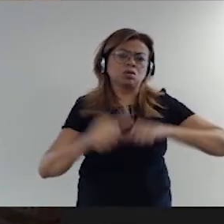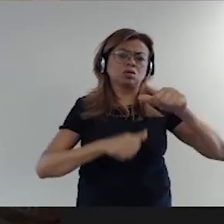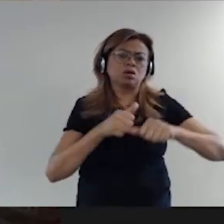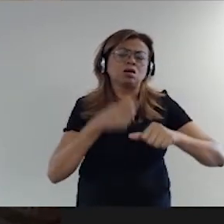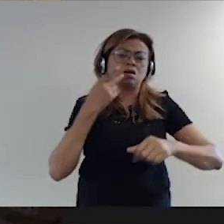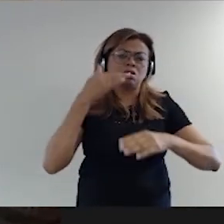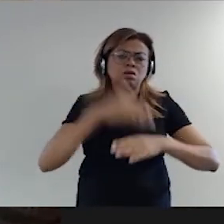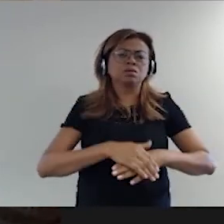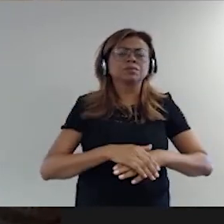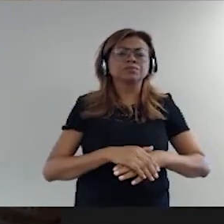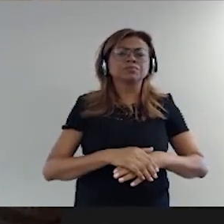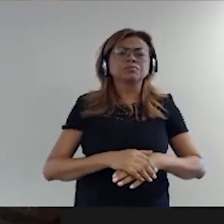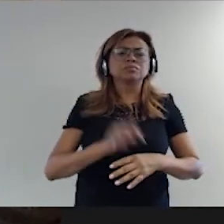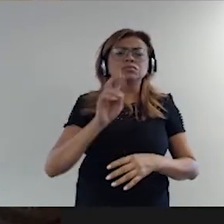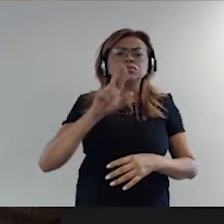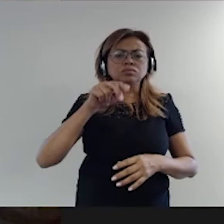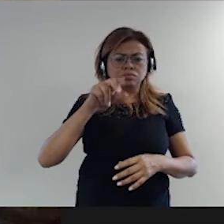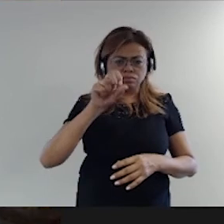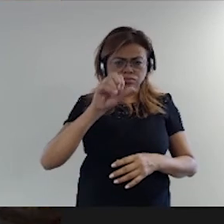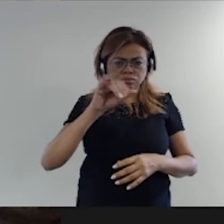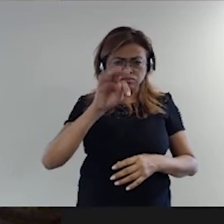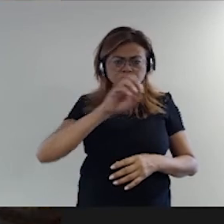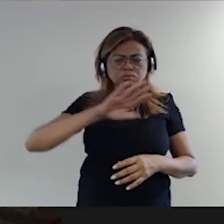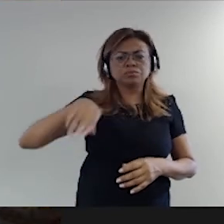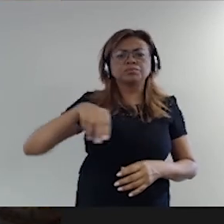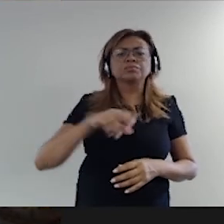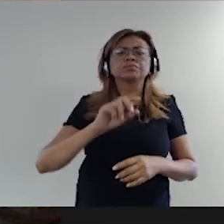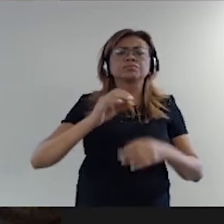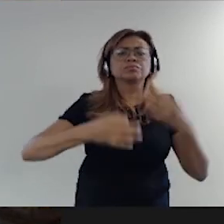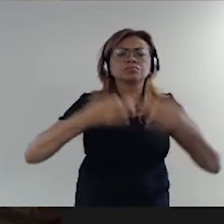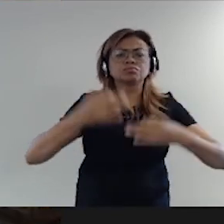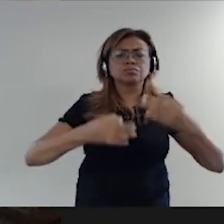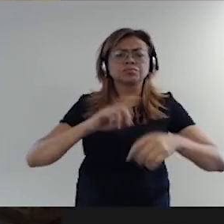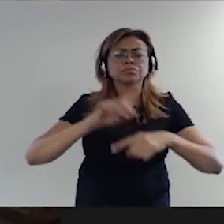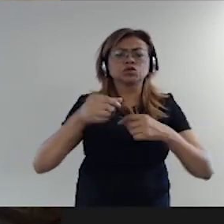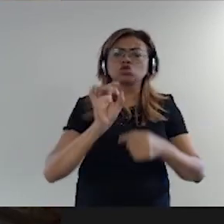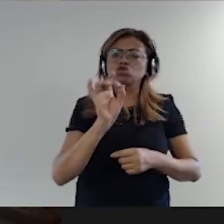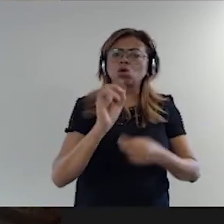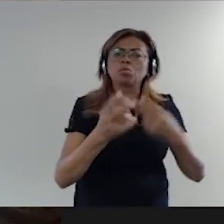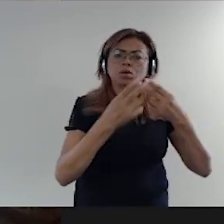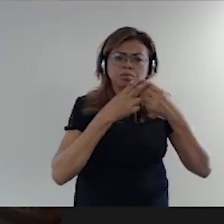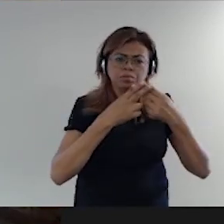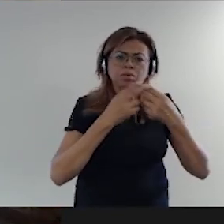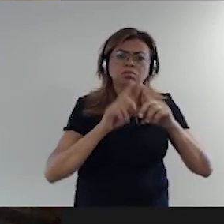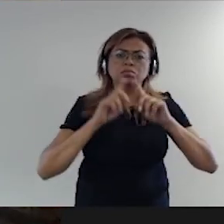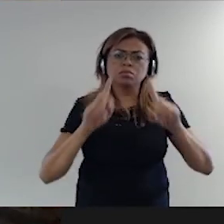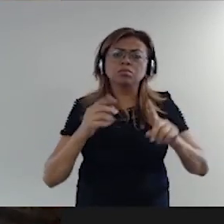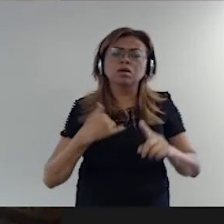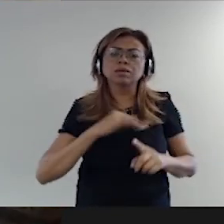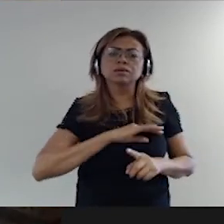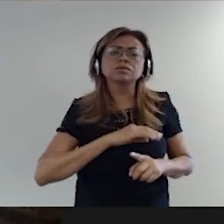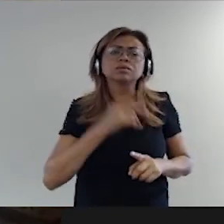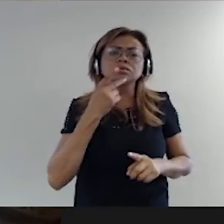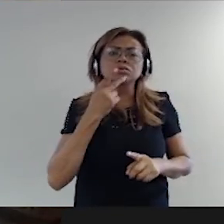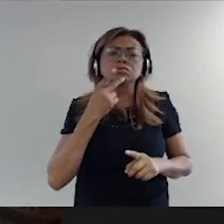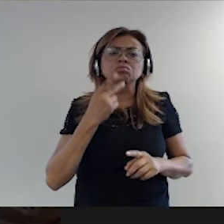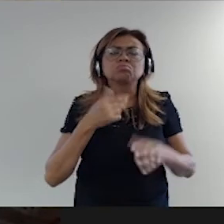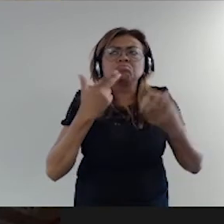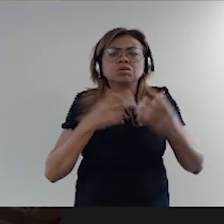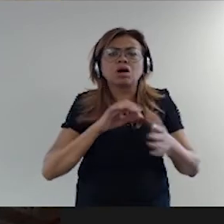julgado no direito brasileiro apenas para as causas de prisão geraria um sistema absolutamente